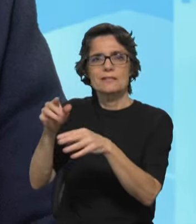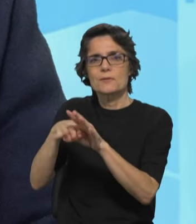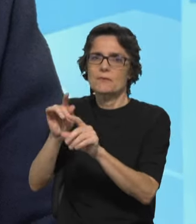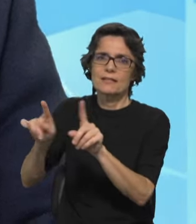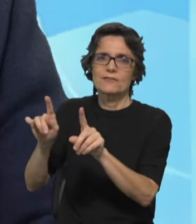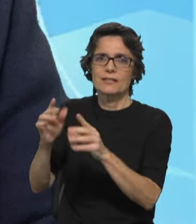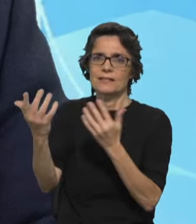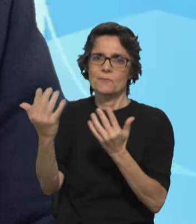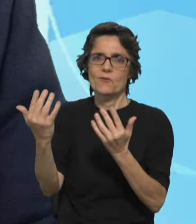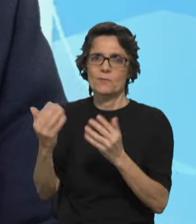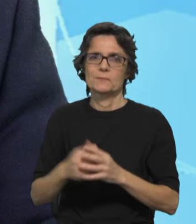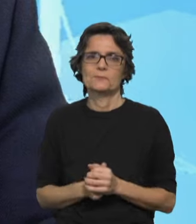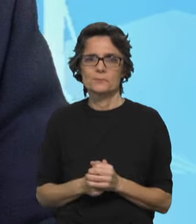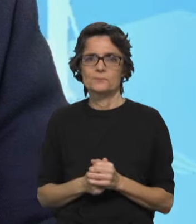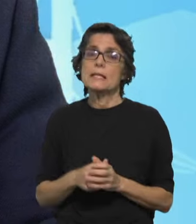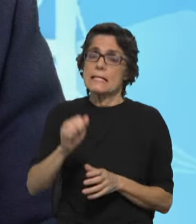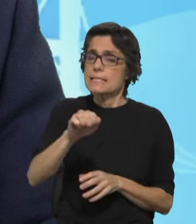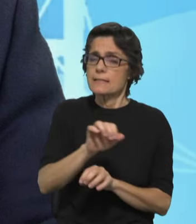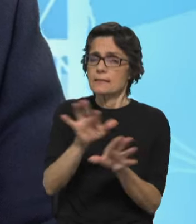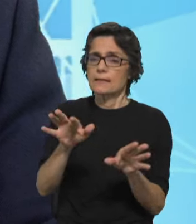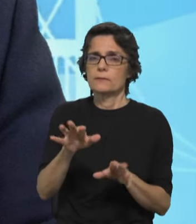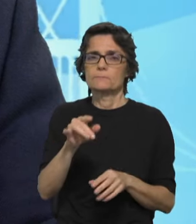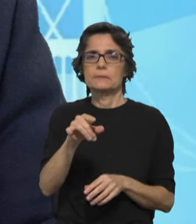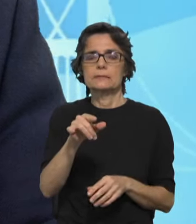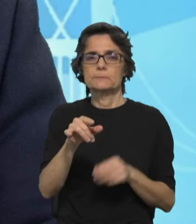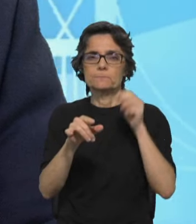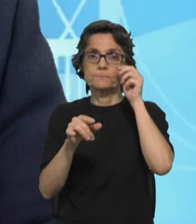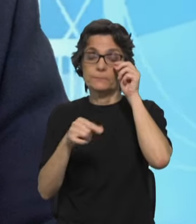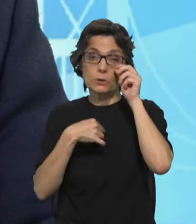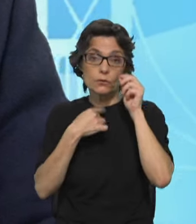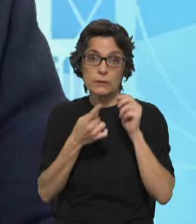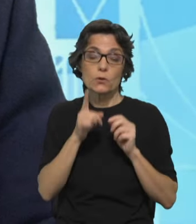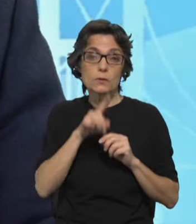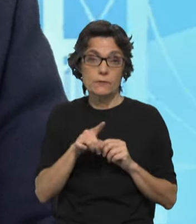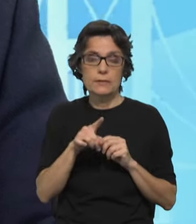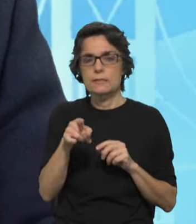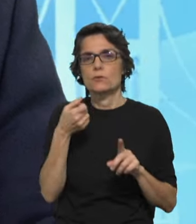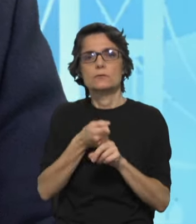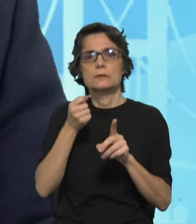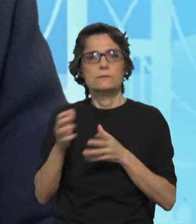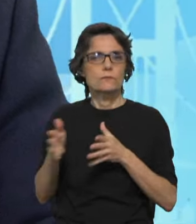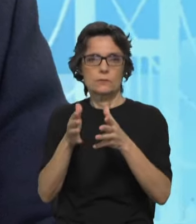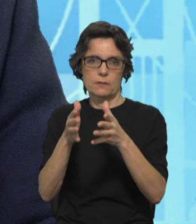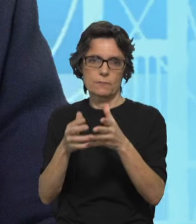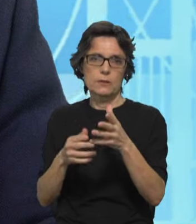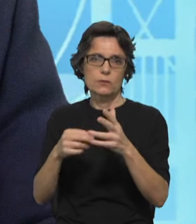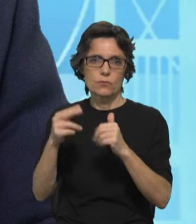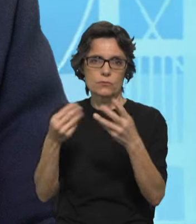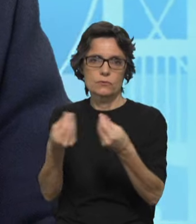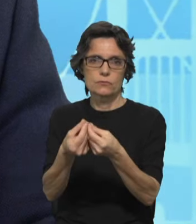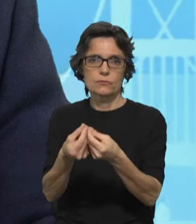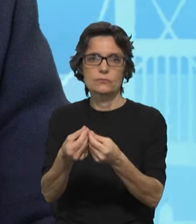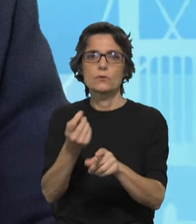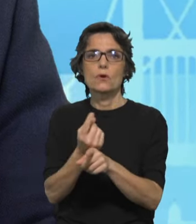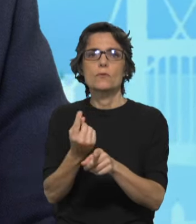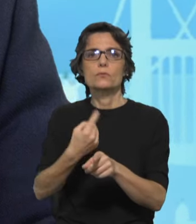vez, tenho de afirmar a ideia, que é mais que ideia, é o desafio do caminho. Porque nós sabemos que